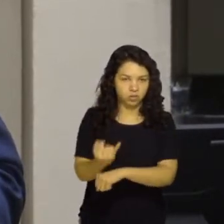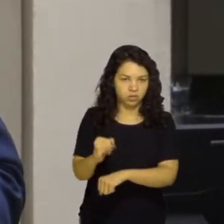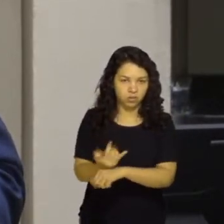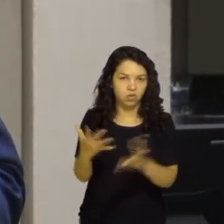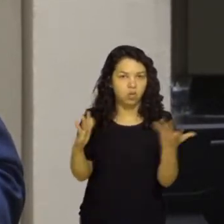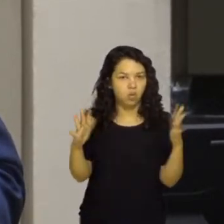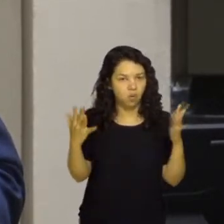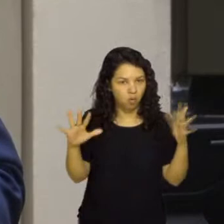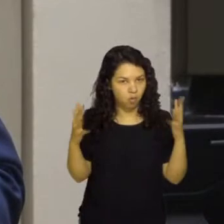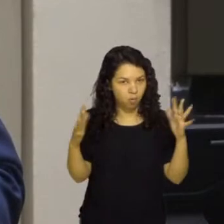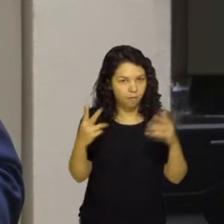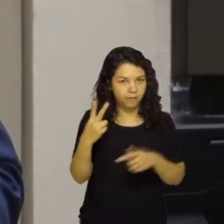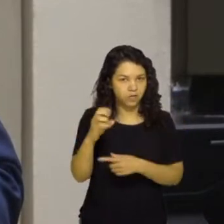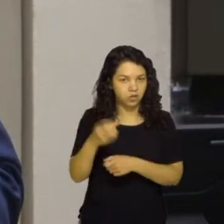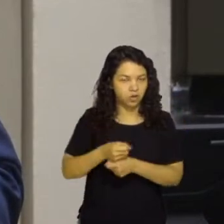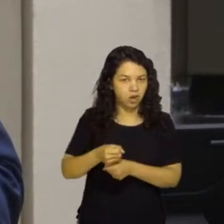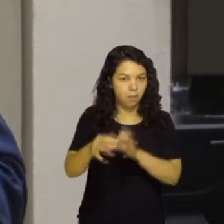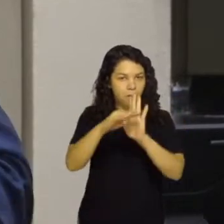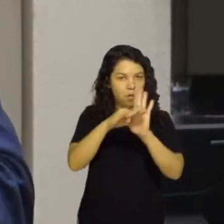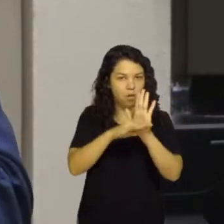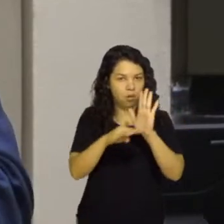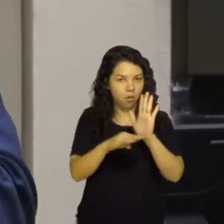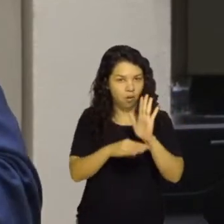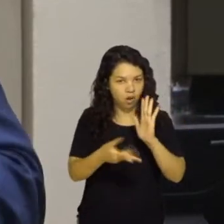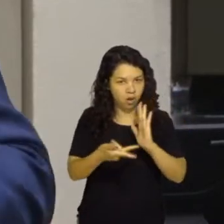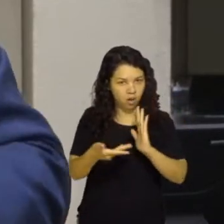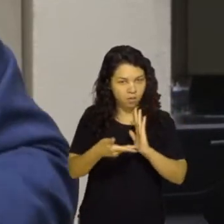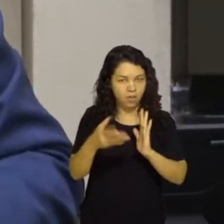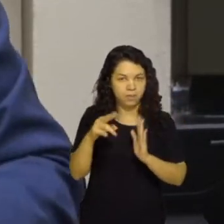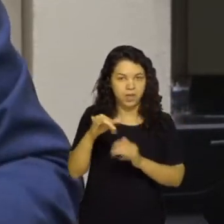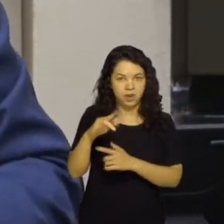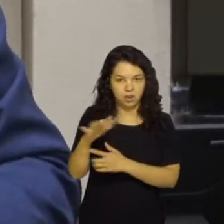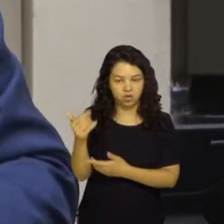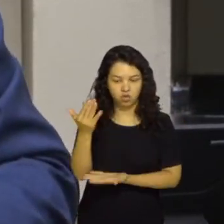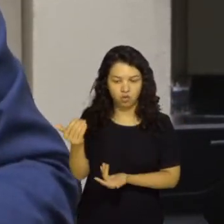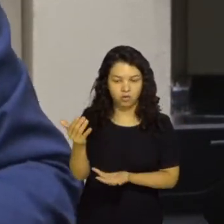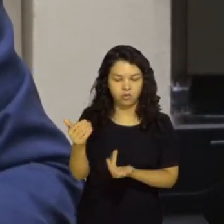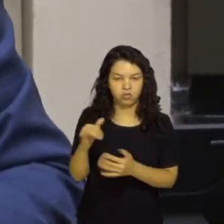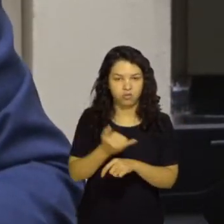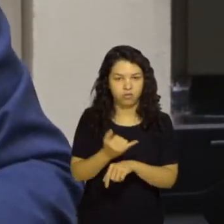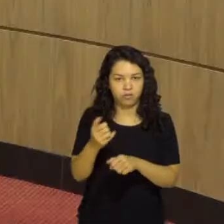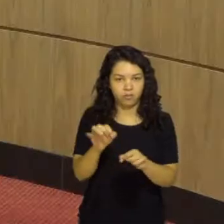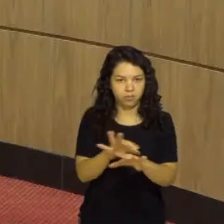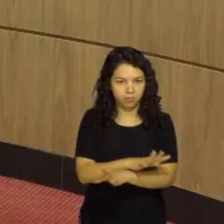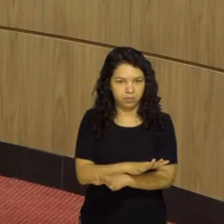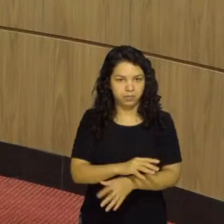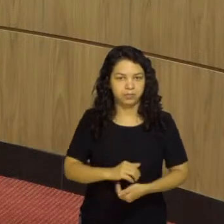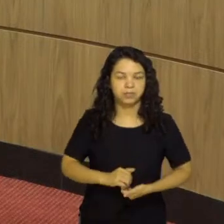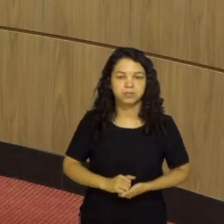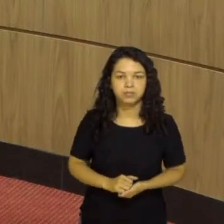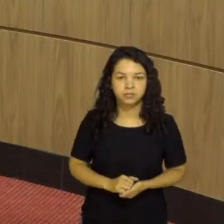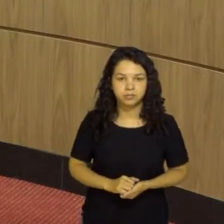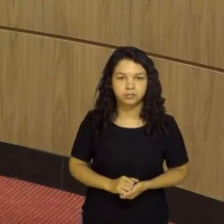comemoração aos 20 anos do programa Câmara Mirim de Joinville. Está encerrada a presente sessão.